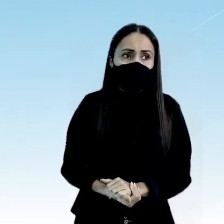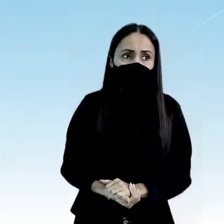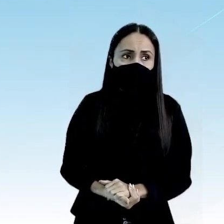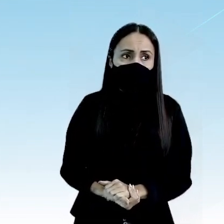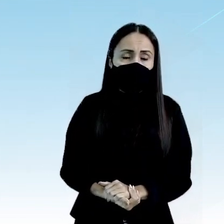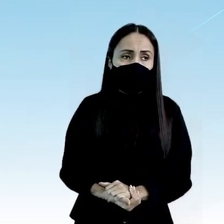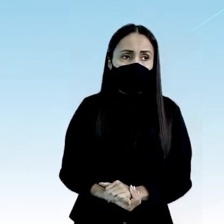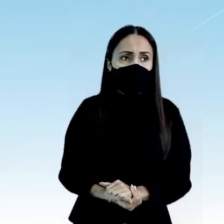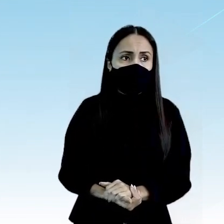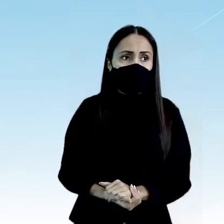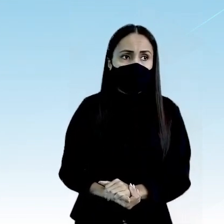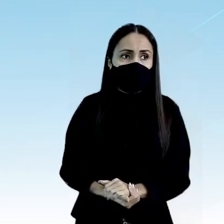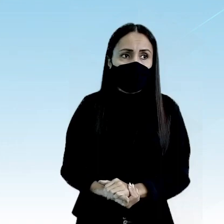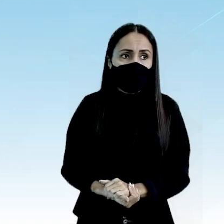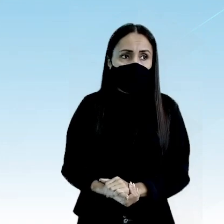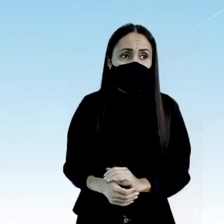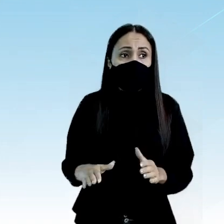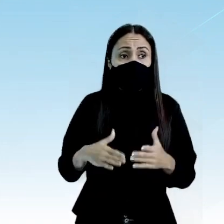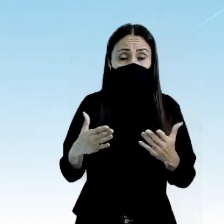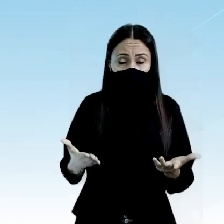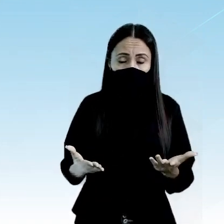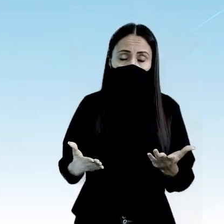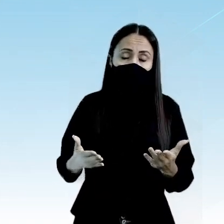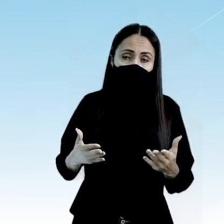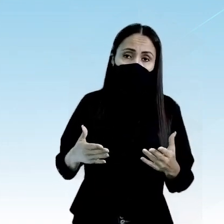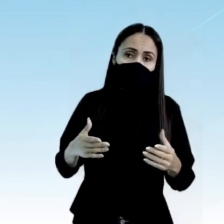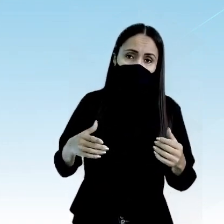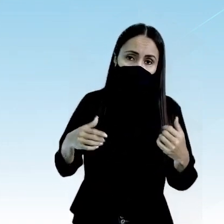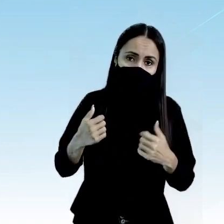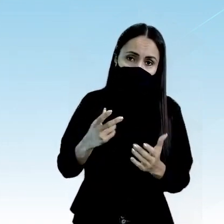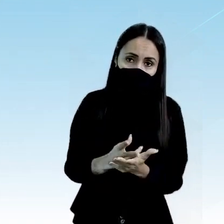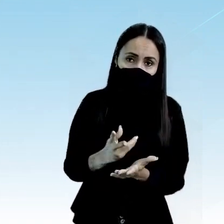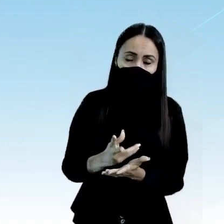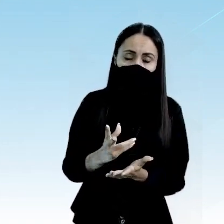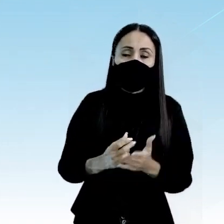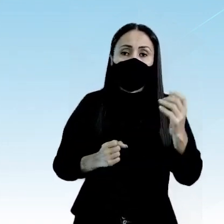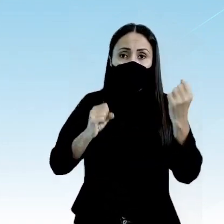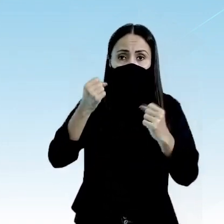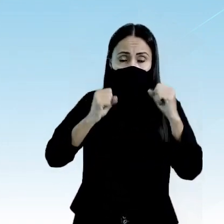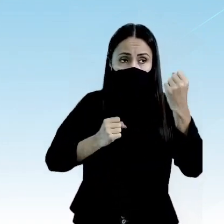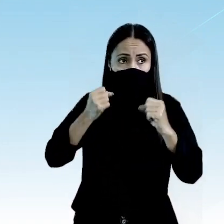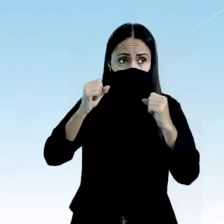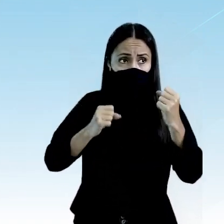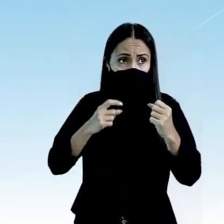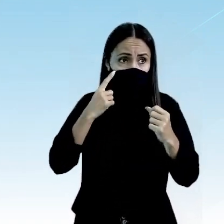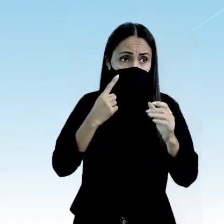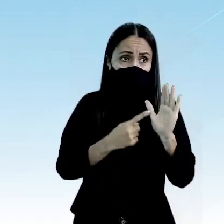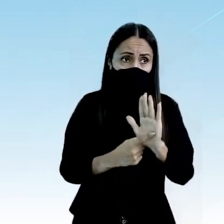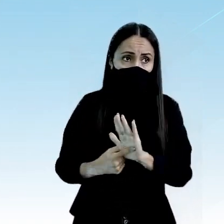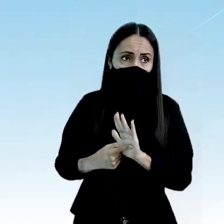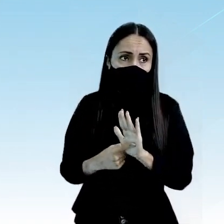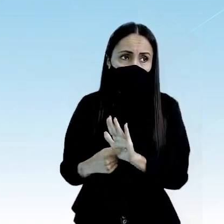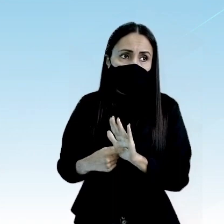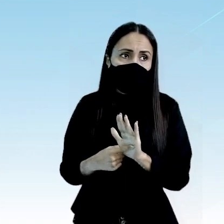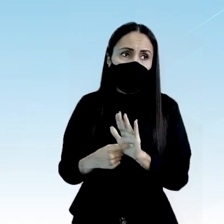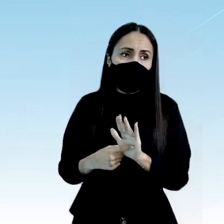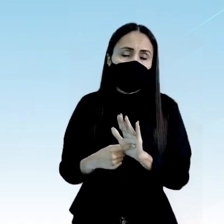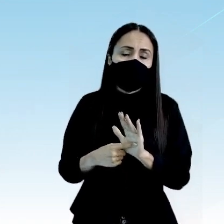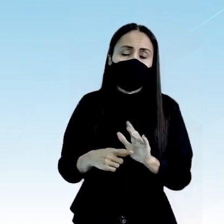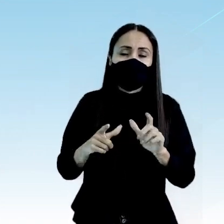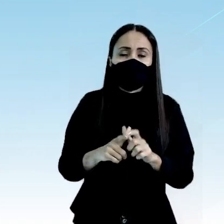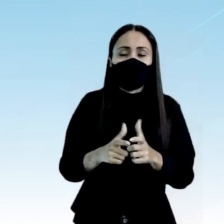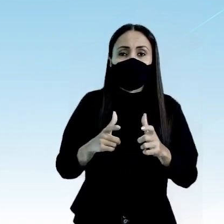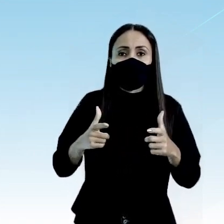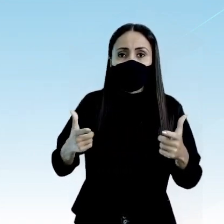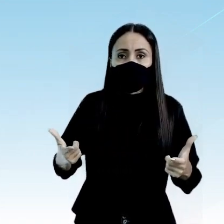inventos aplicados à indústria. Então, as máquinas mostradas nessa aumentaram,